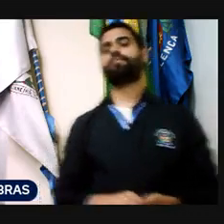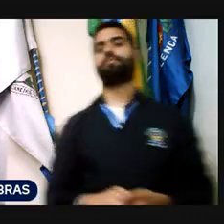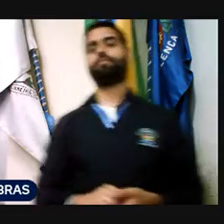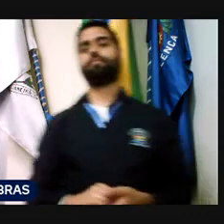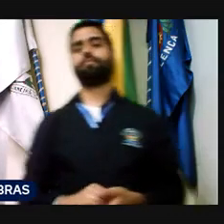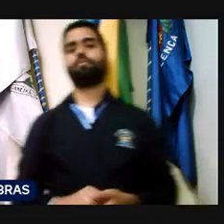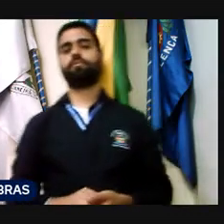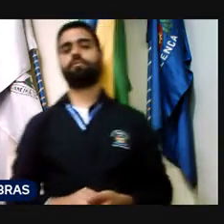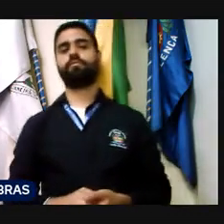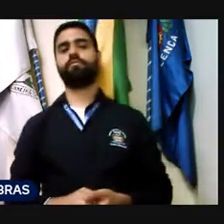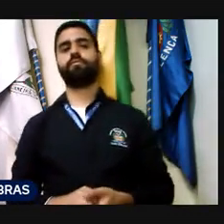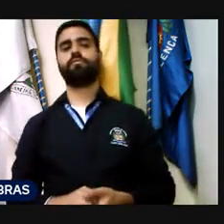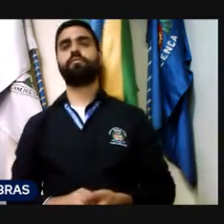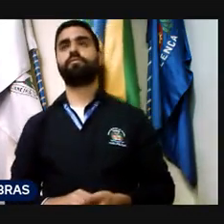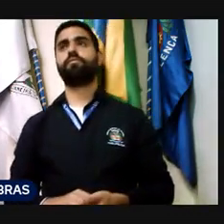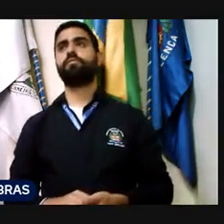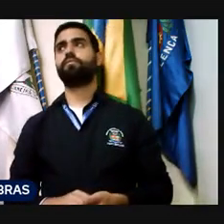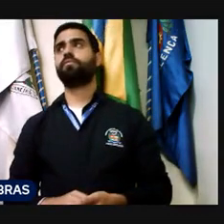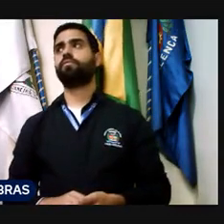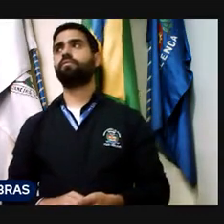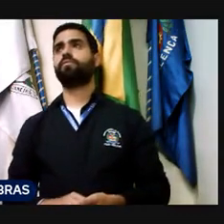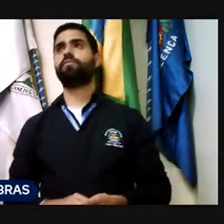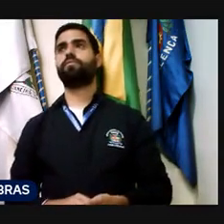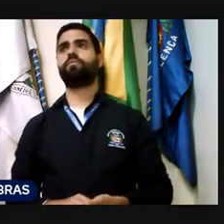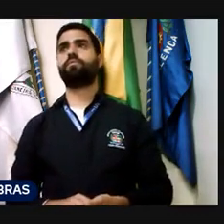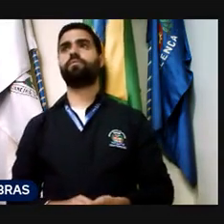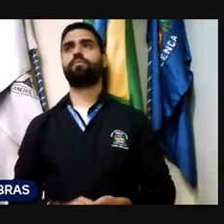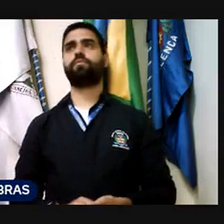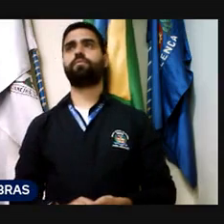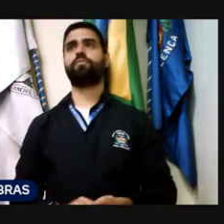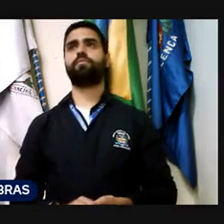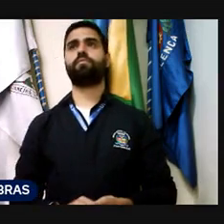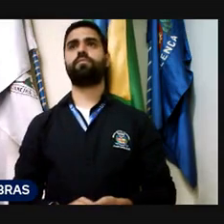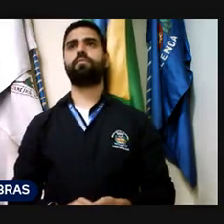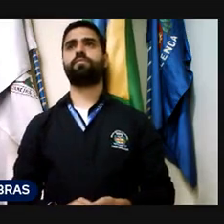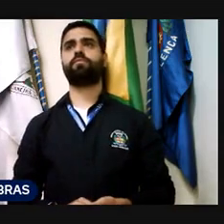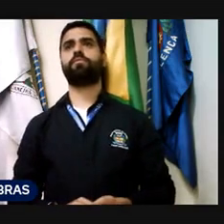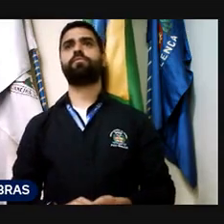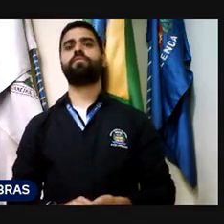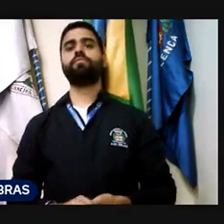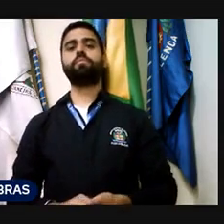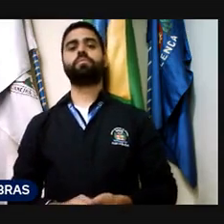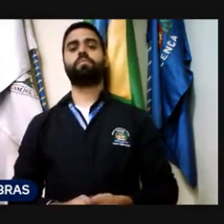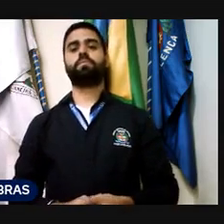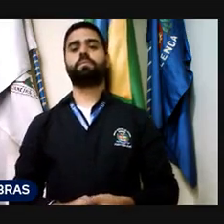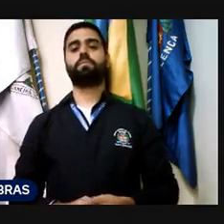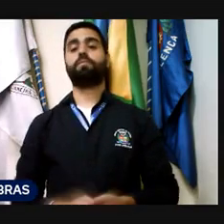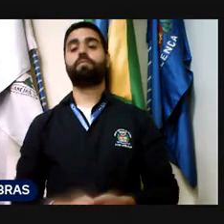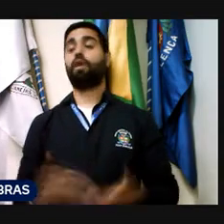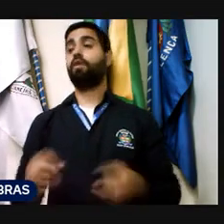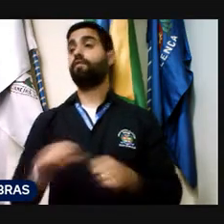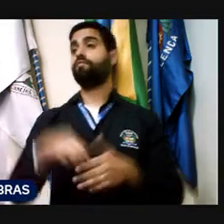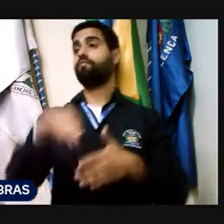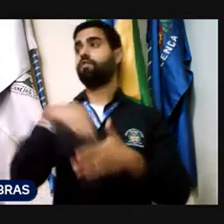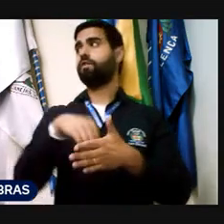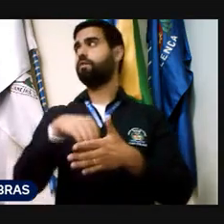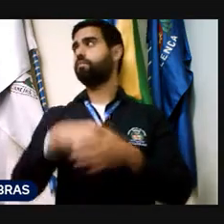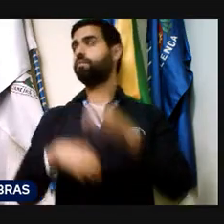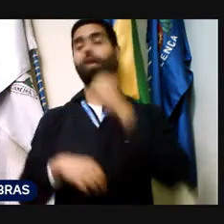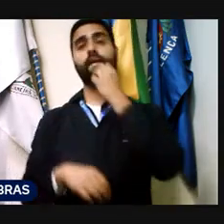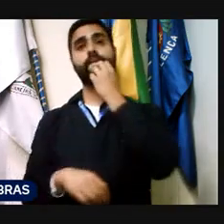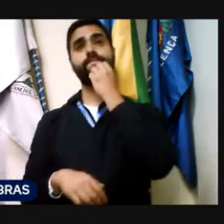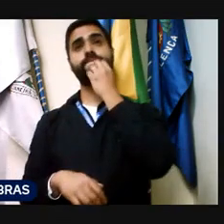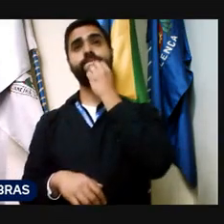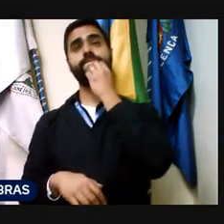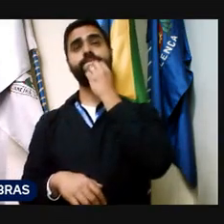O requerimento do vereador Machado está em discussão. Não havendo quem queira discutir, passo ao regime de votação. Os vereadores concordam,